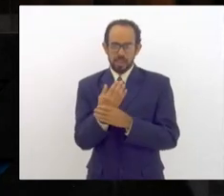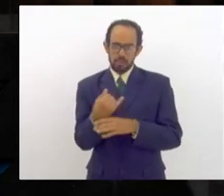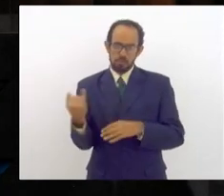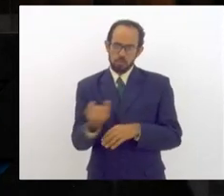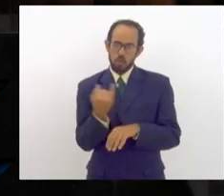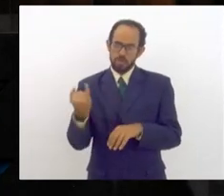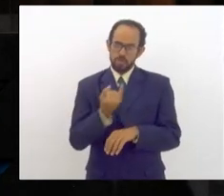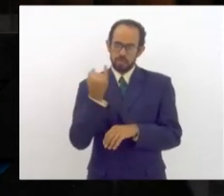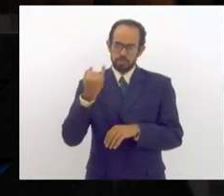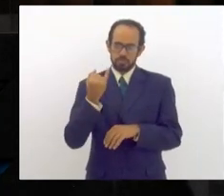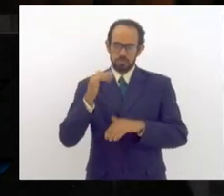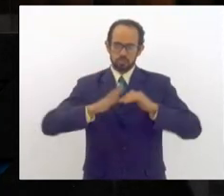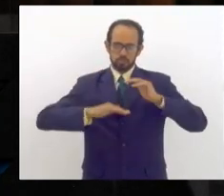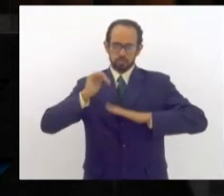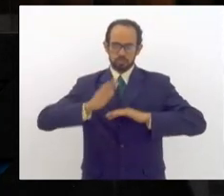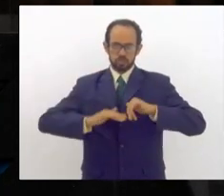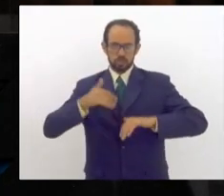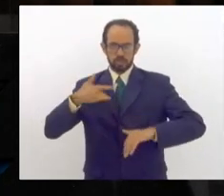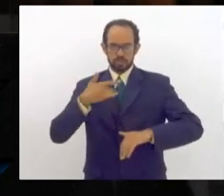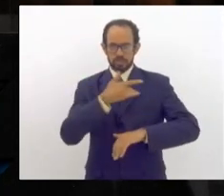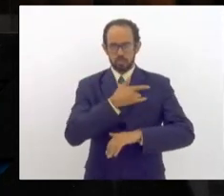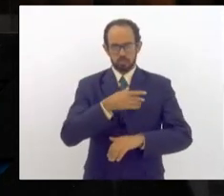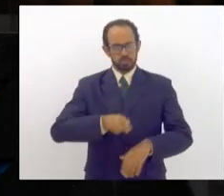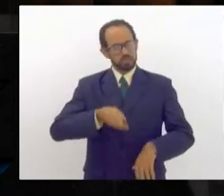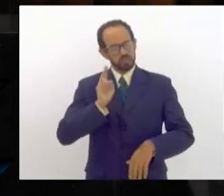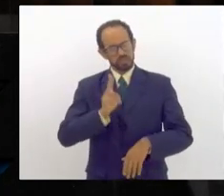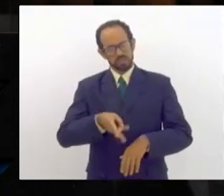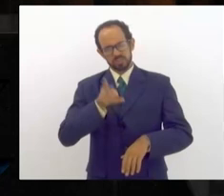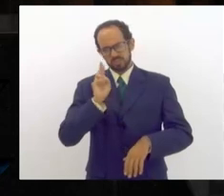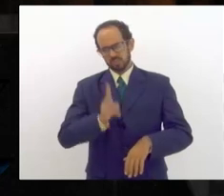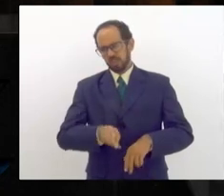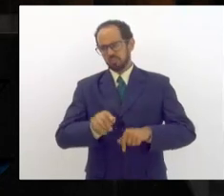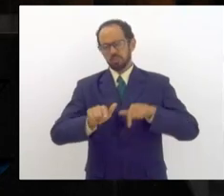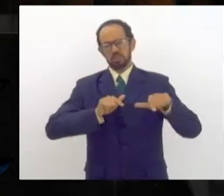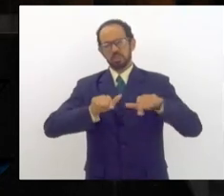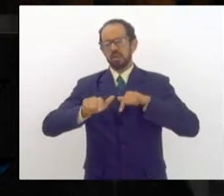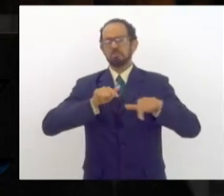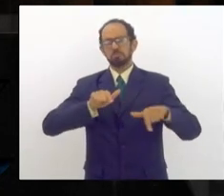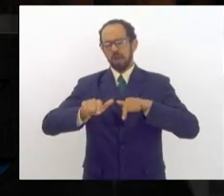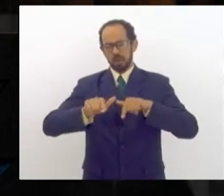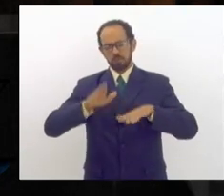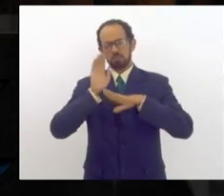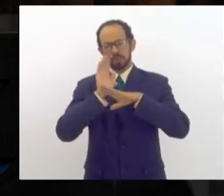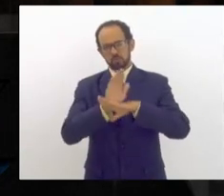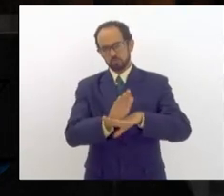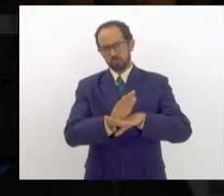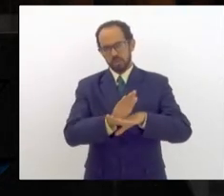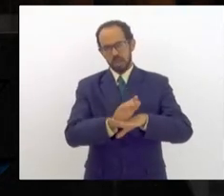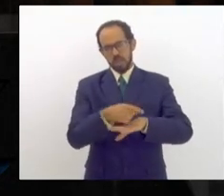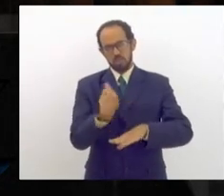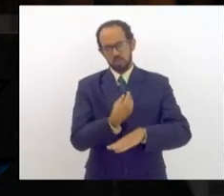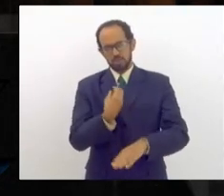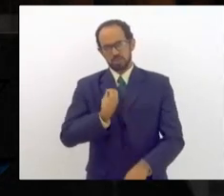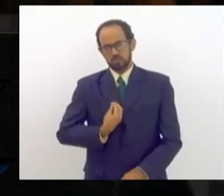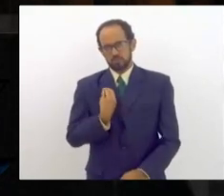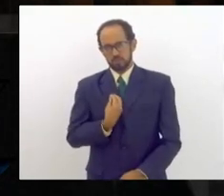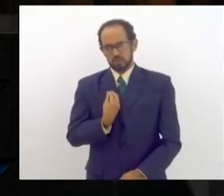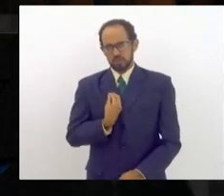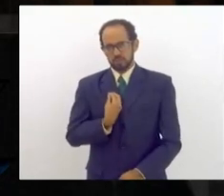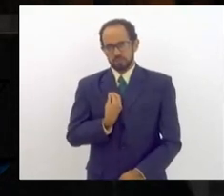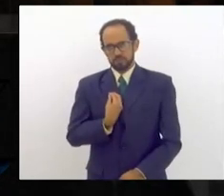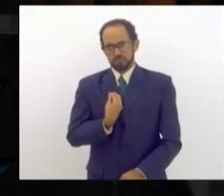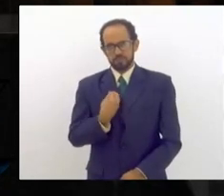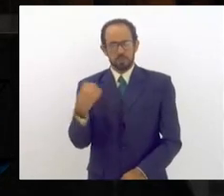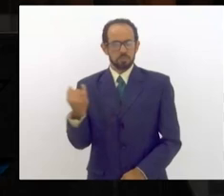profissionais de saúde que sempre atuam em favor da nossa vida muito muito